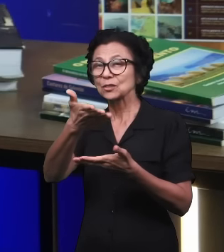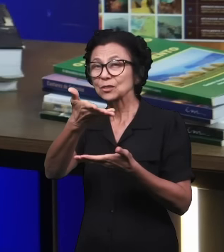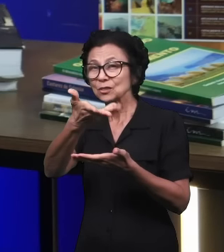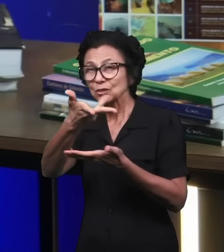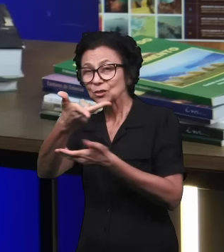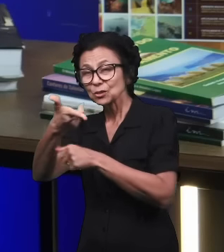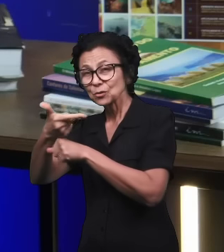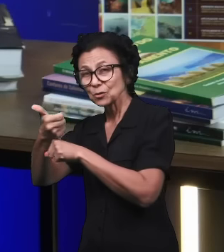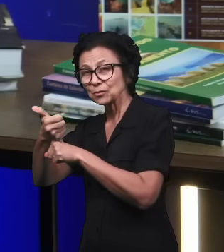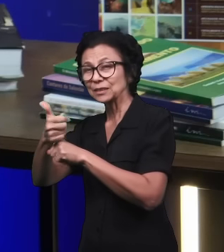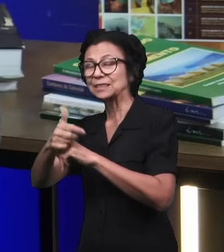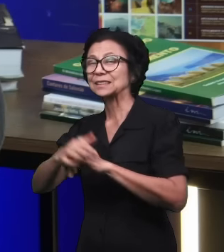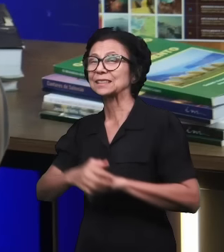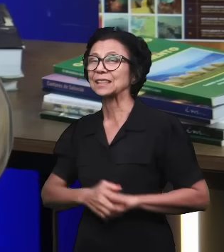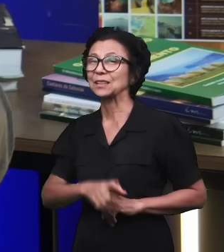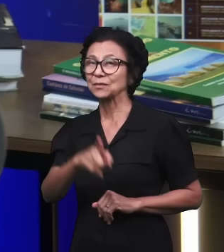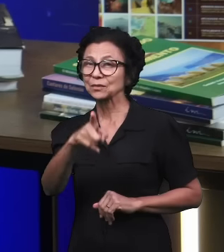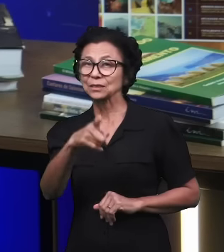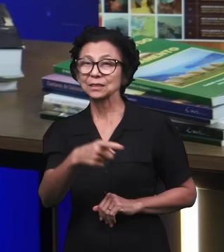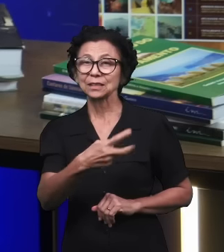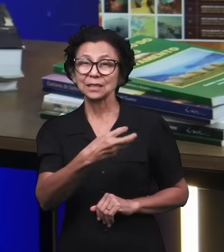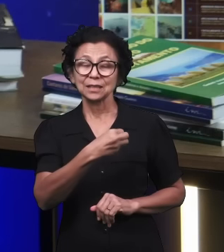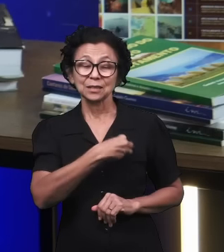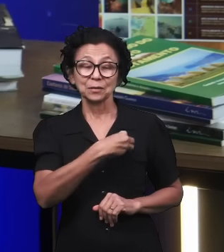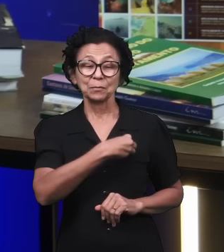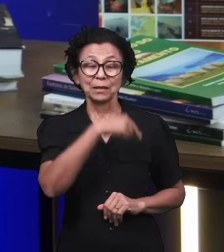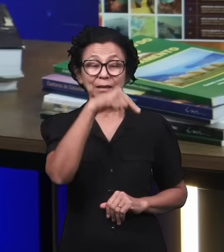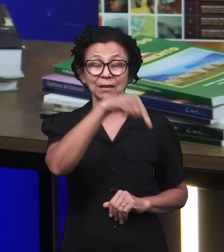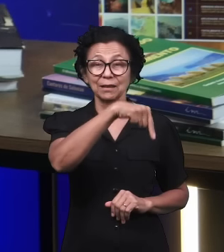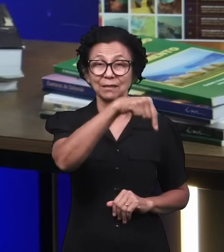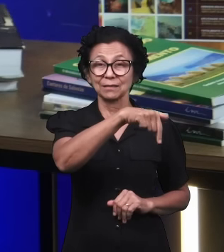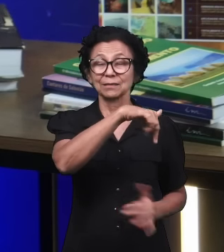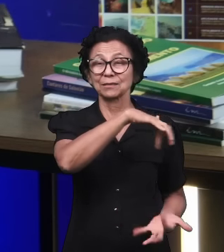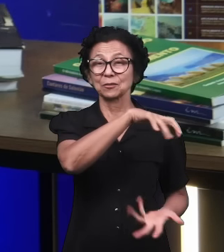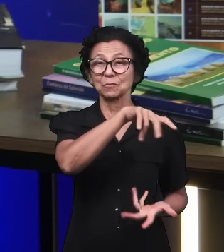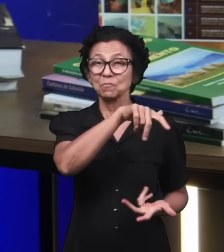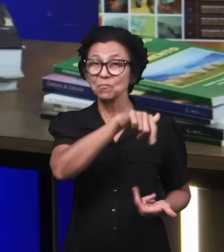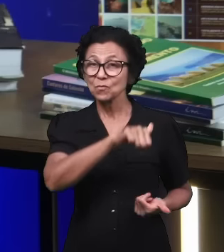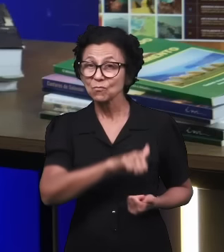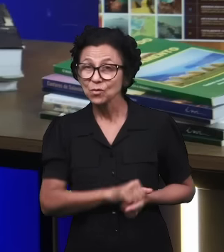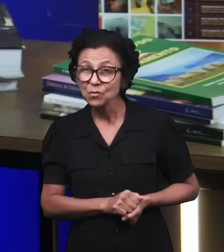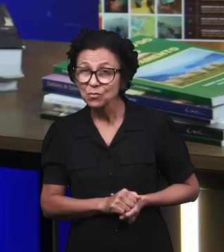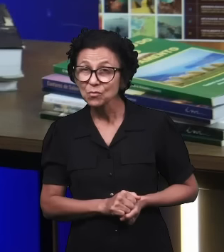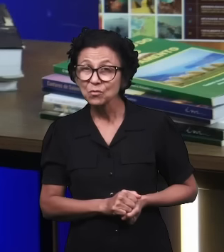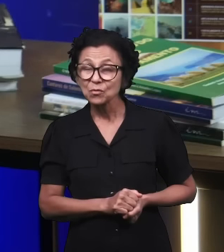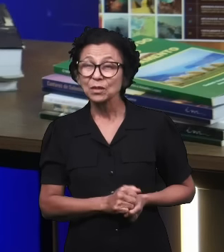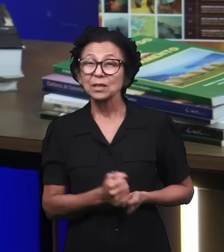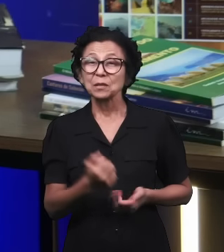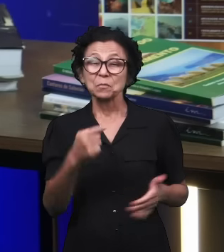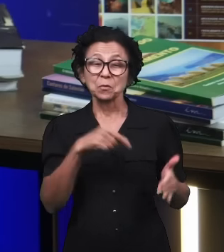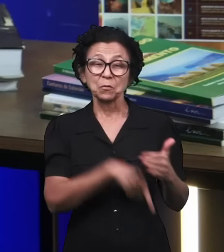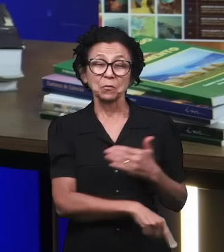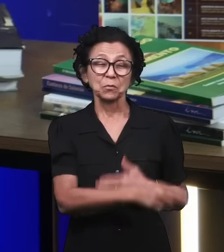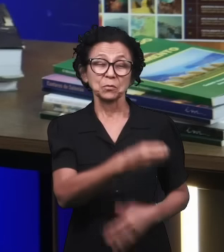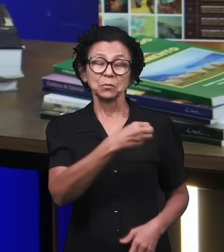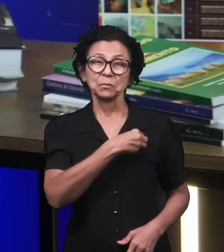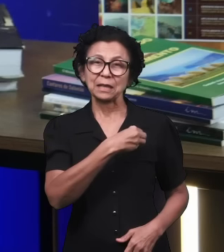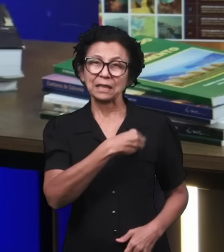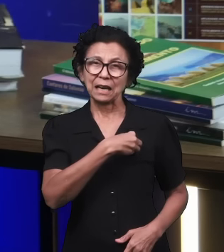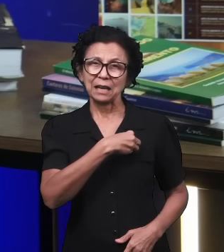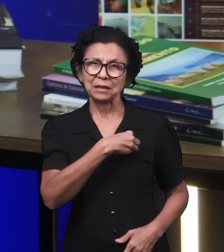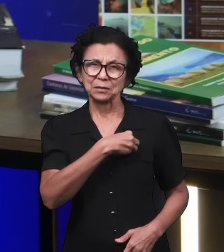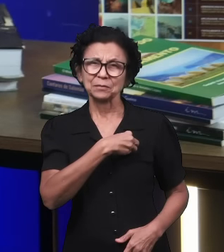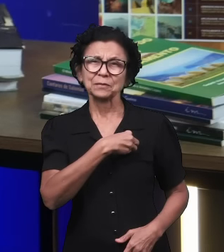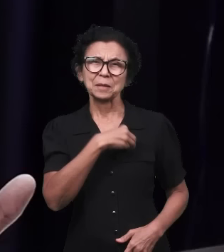né? De um charco de lodo, nos colocou de pé para uma nova vida, né? Isso é muito importante,